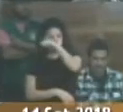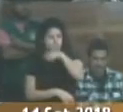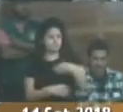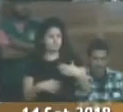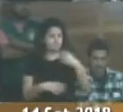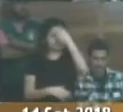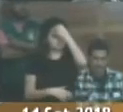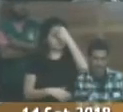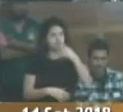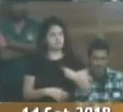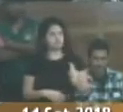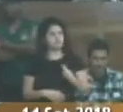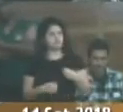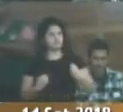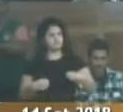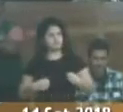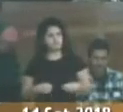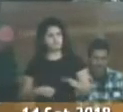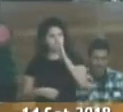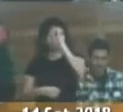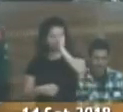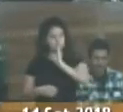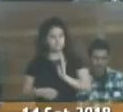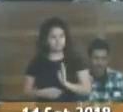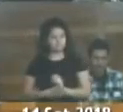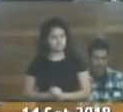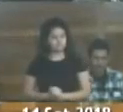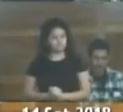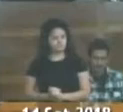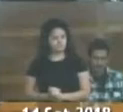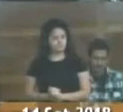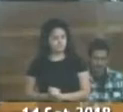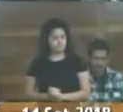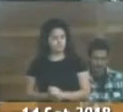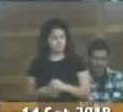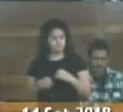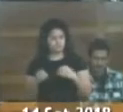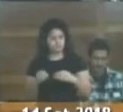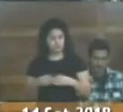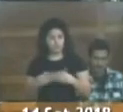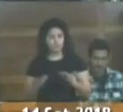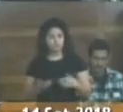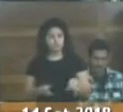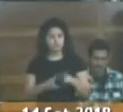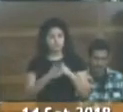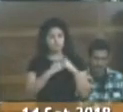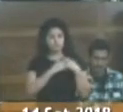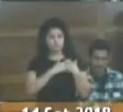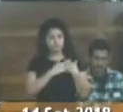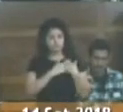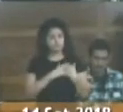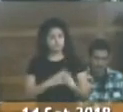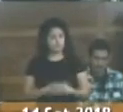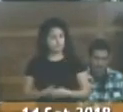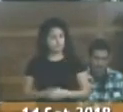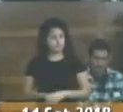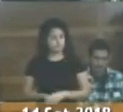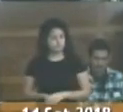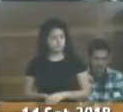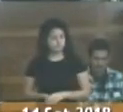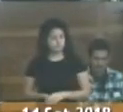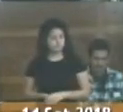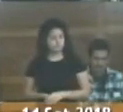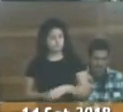que a gente mais precisa no Brasil. Né? Definir, claro, deixar bem claro qual é a responsabilidade dos entes da federação, qual